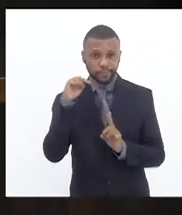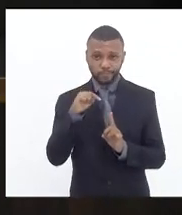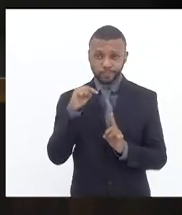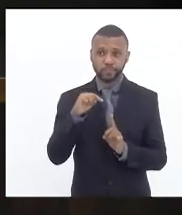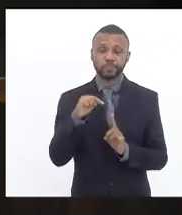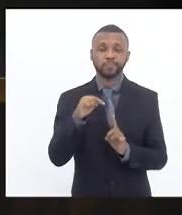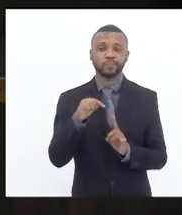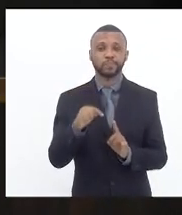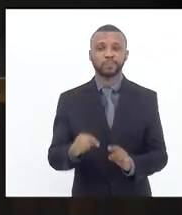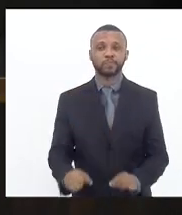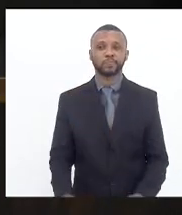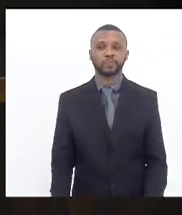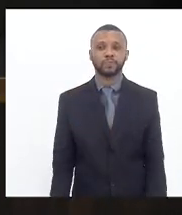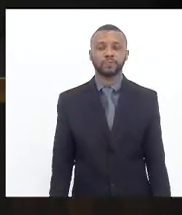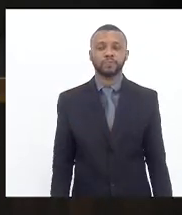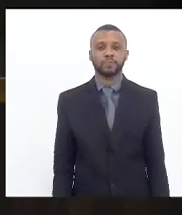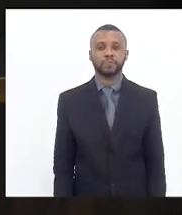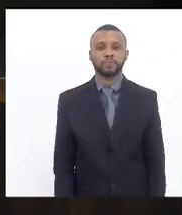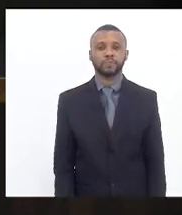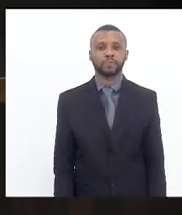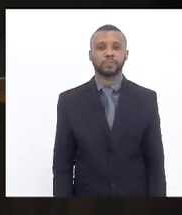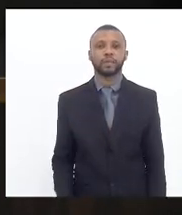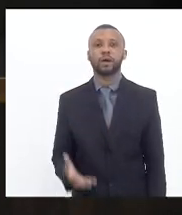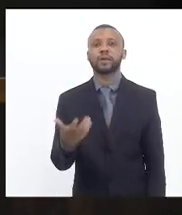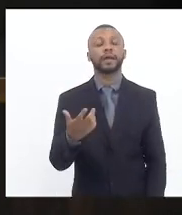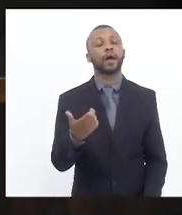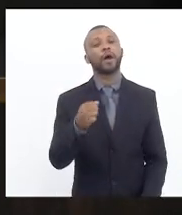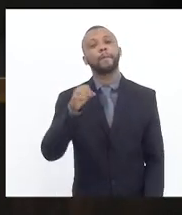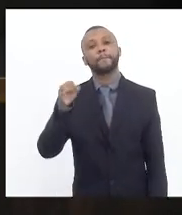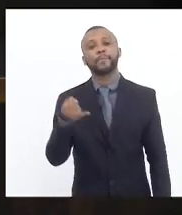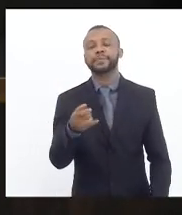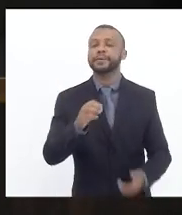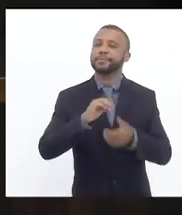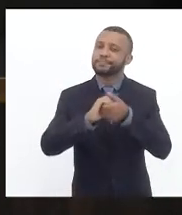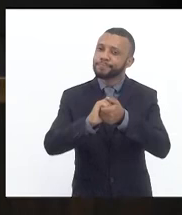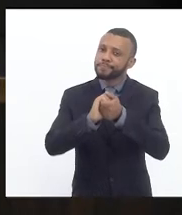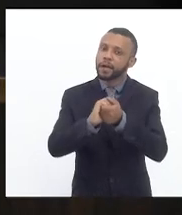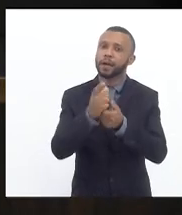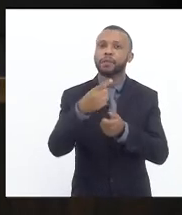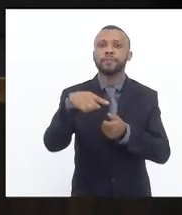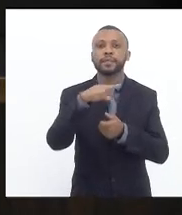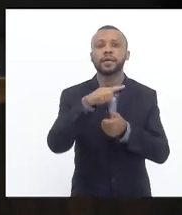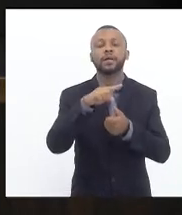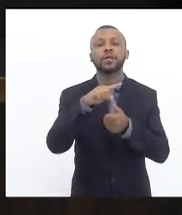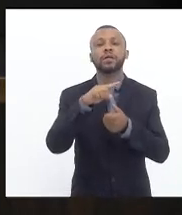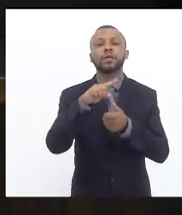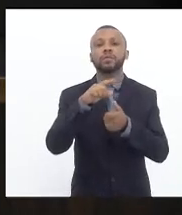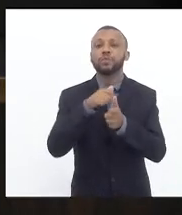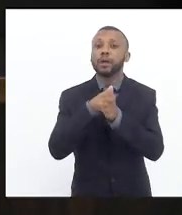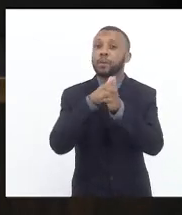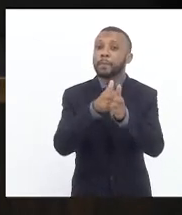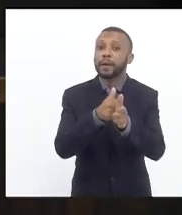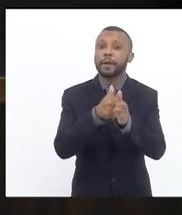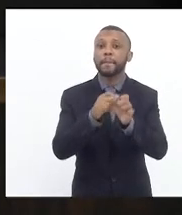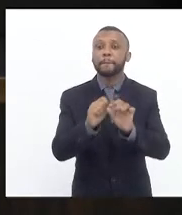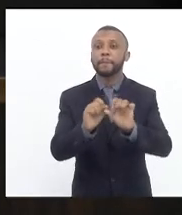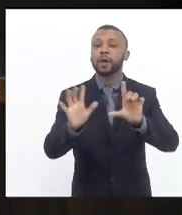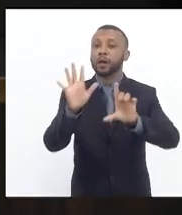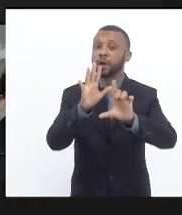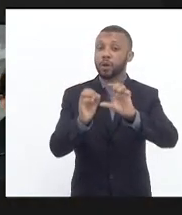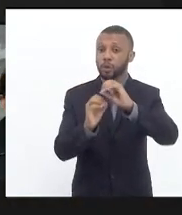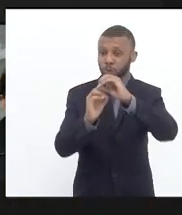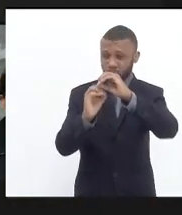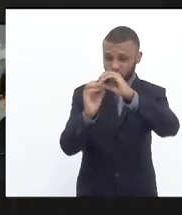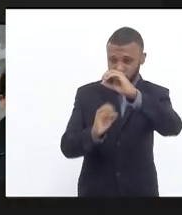o microfone a Paty Eu quero saudar a quem nos acompanha pelos um senhora